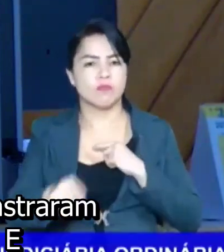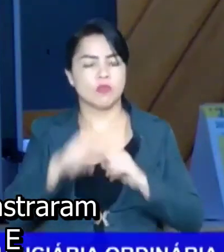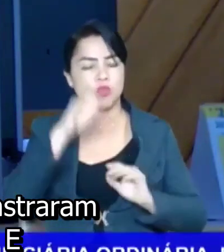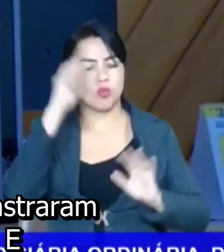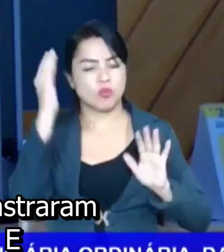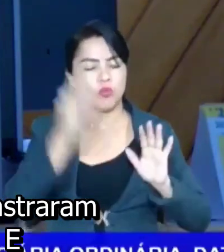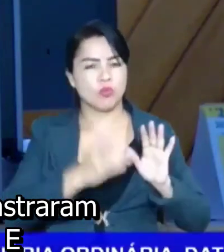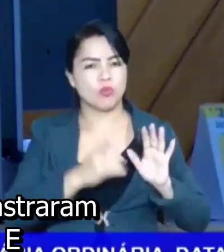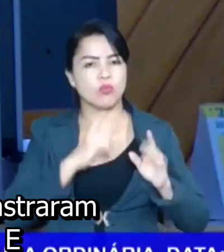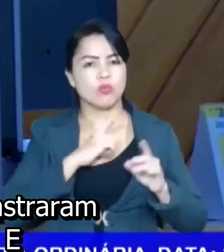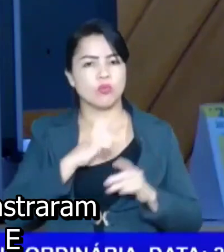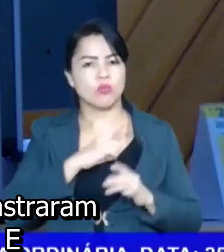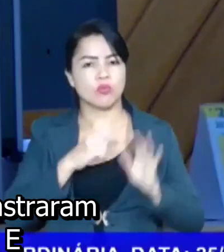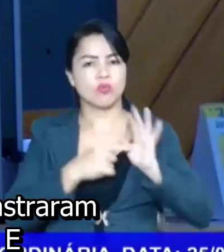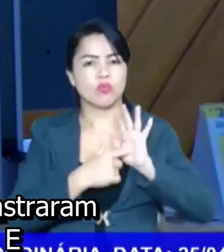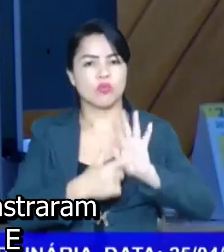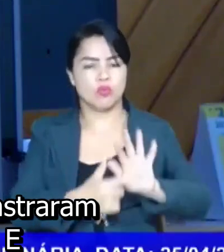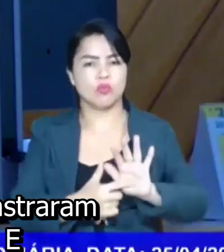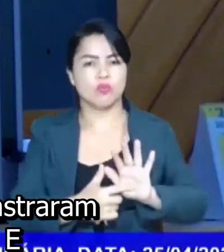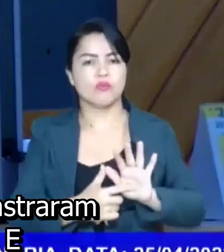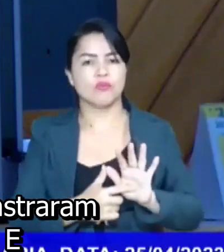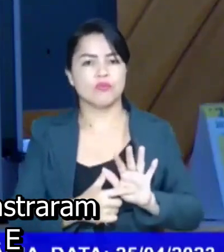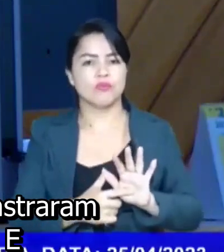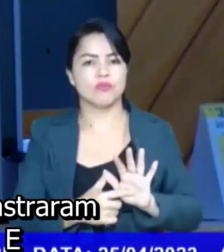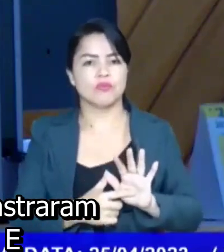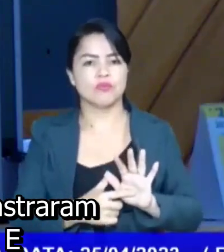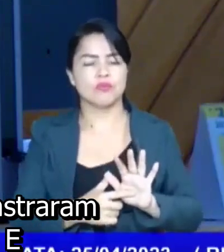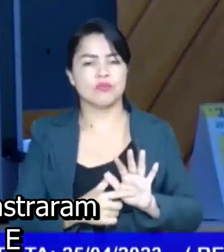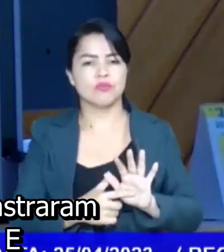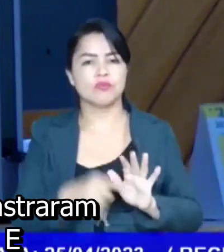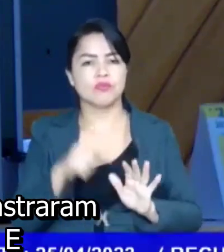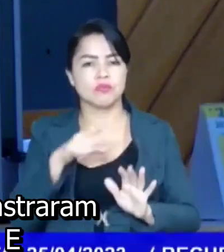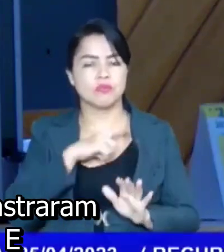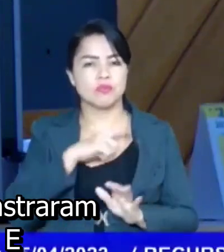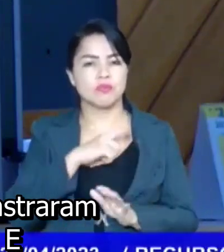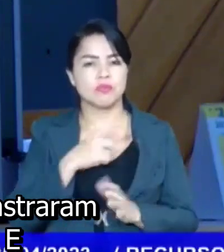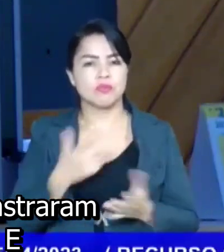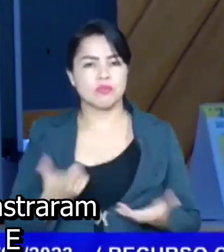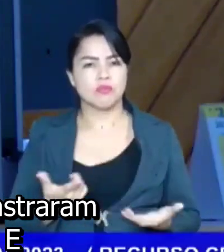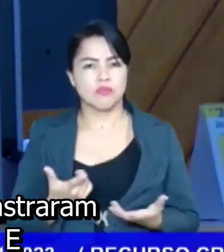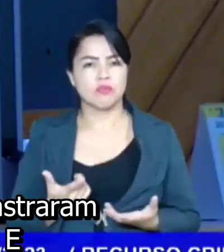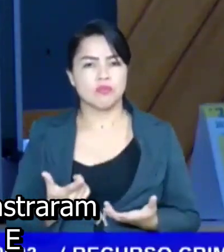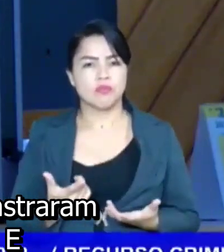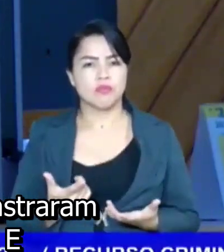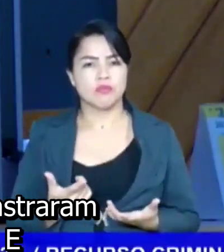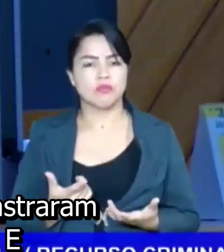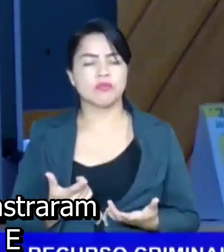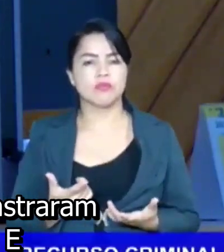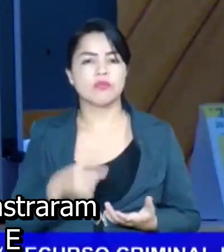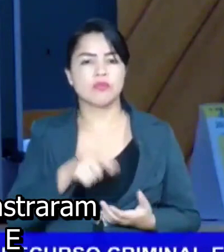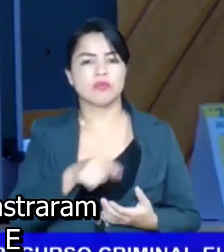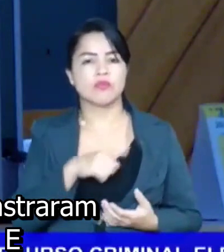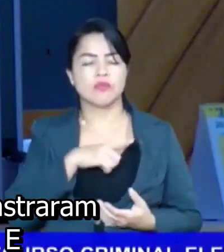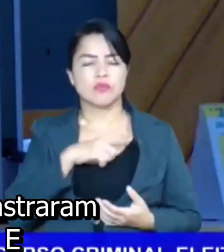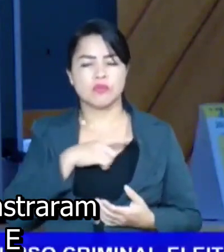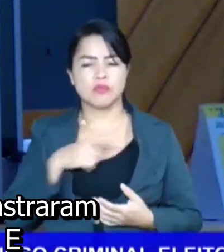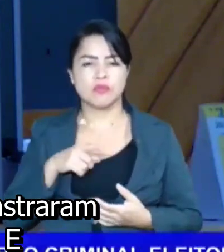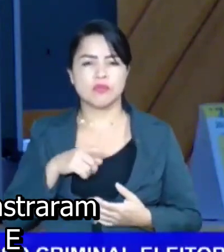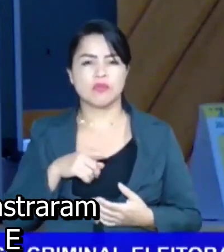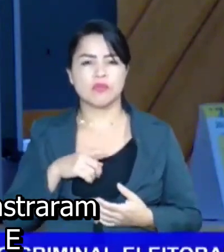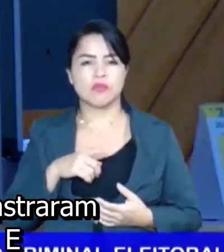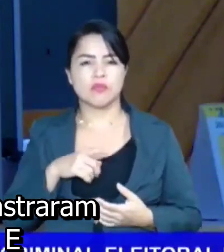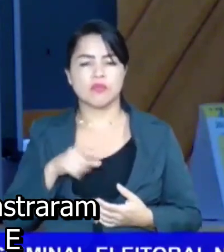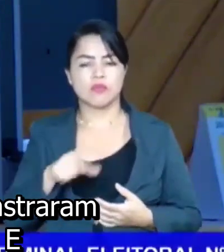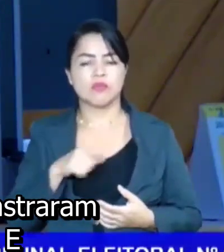provas produzidas demonstraram a existência do especial fim